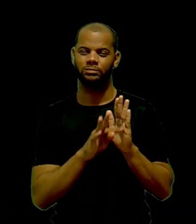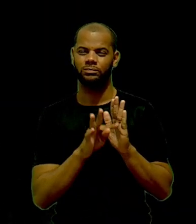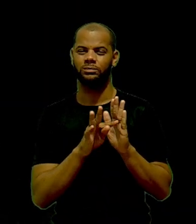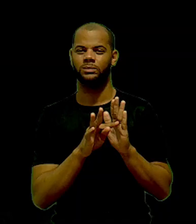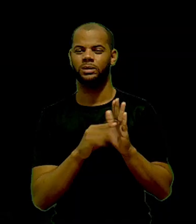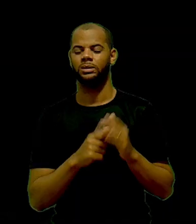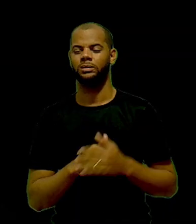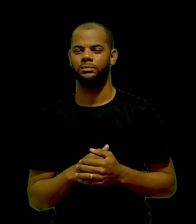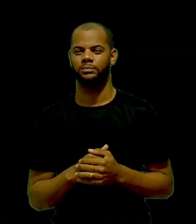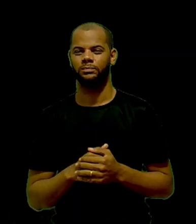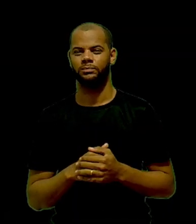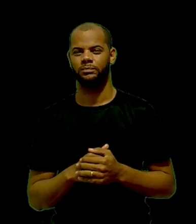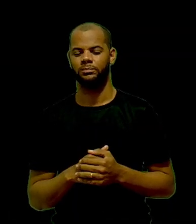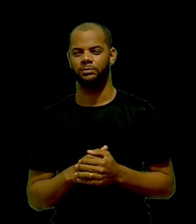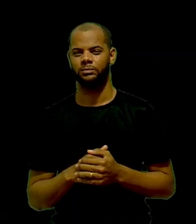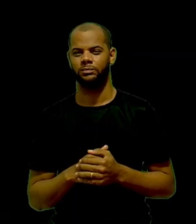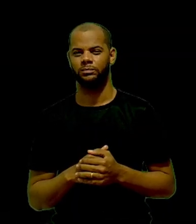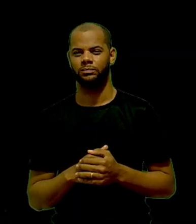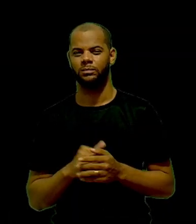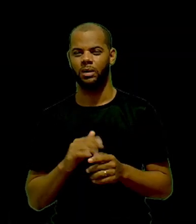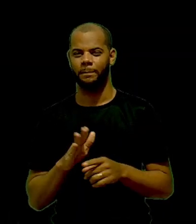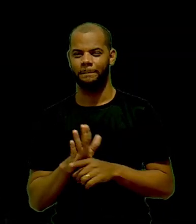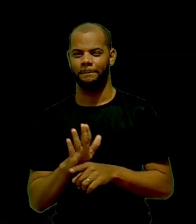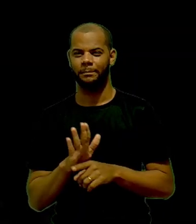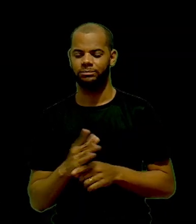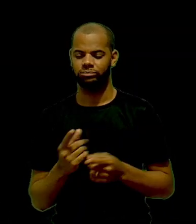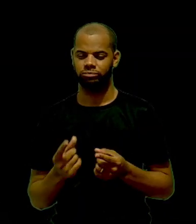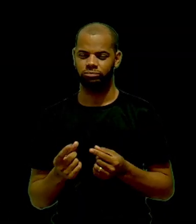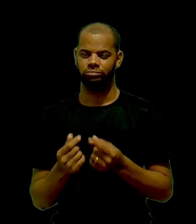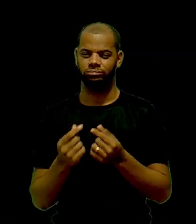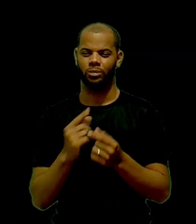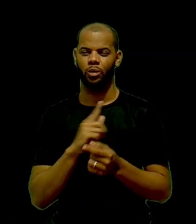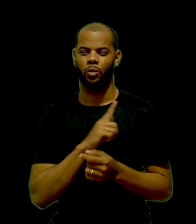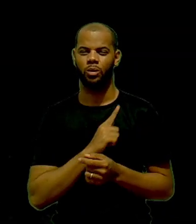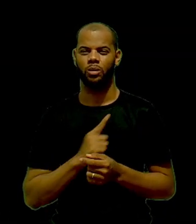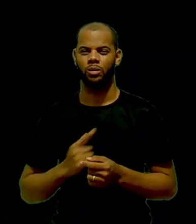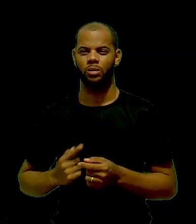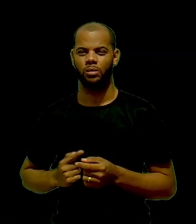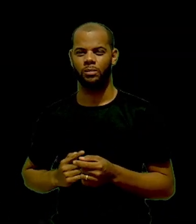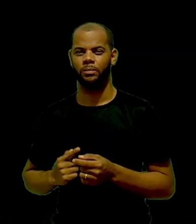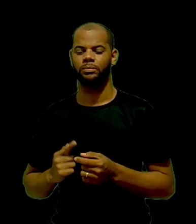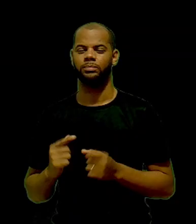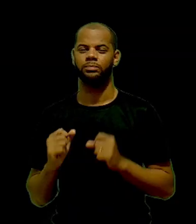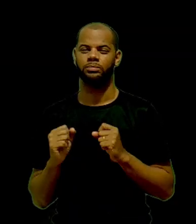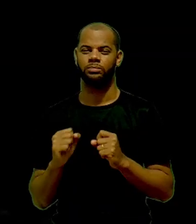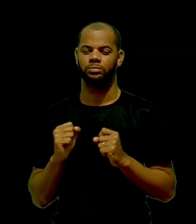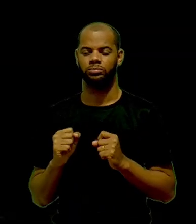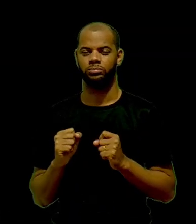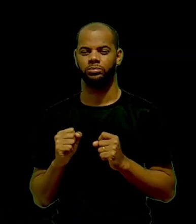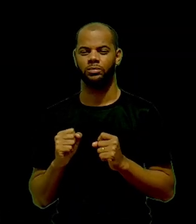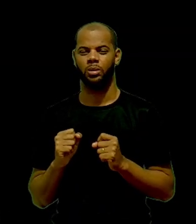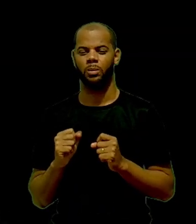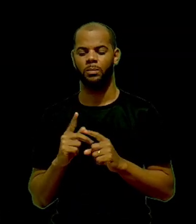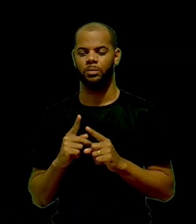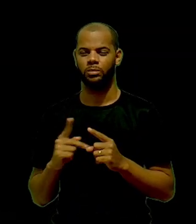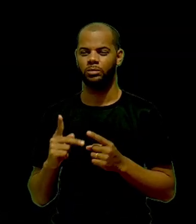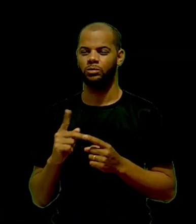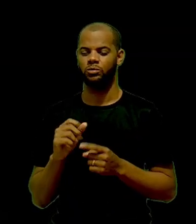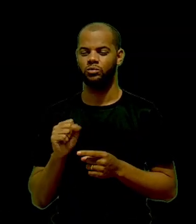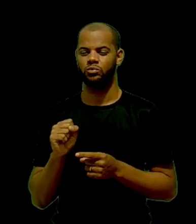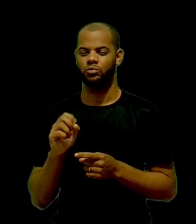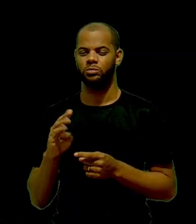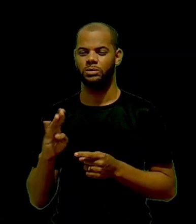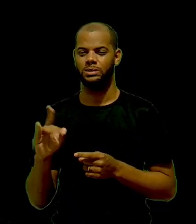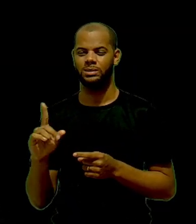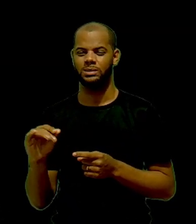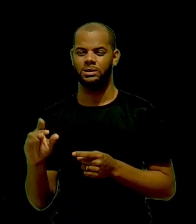elétrica. Apoio econômico, o governo poderia trazer programas de subsídio direto para reduzir o